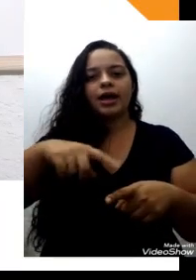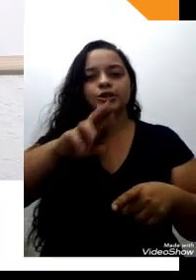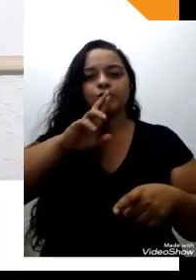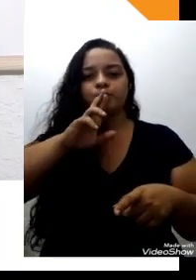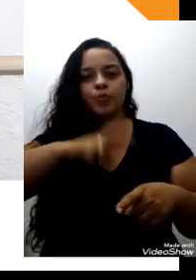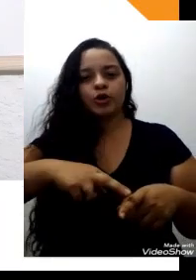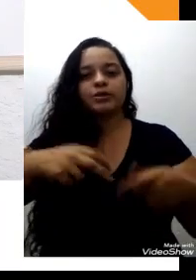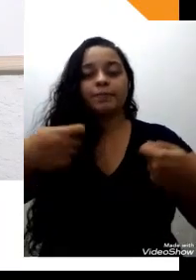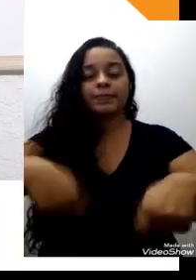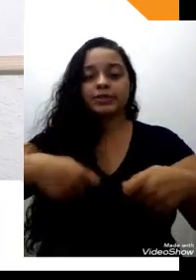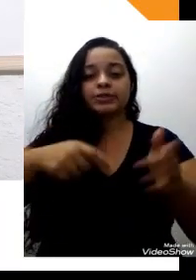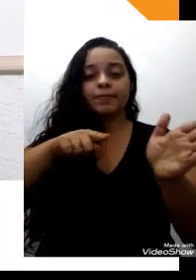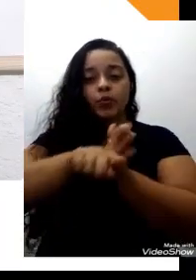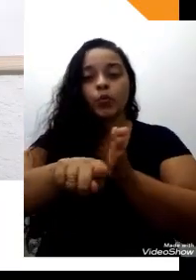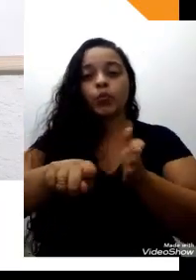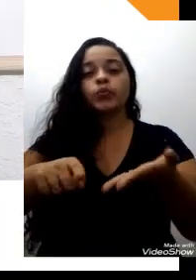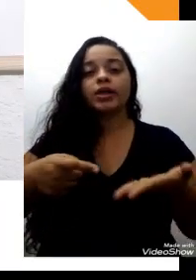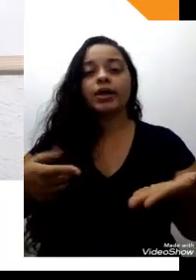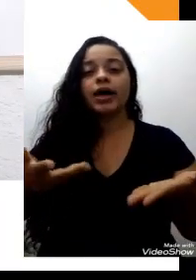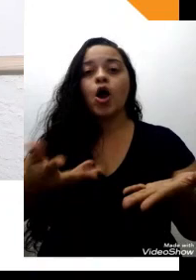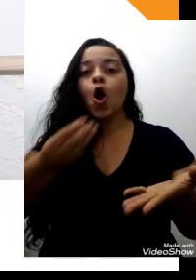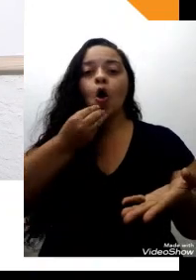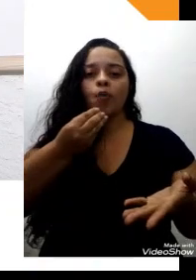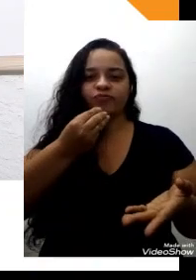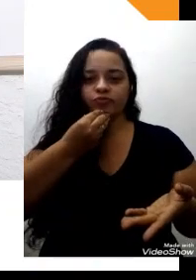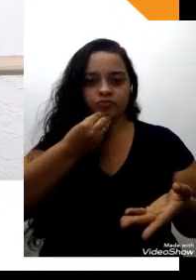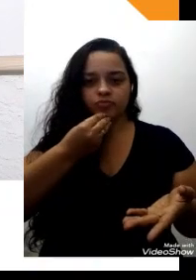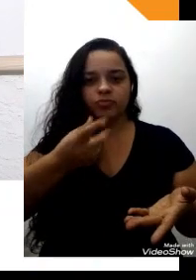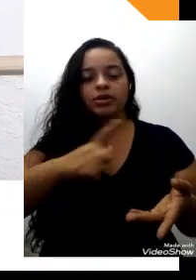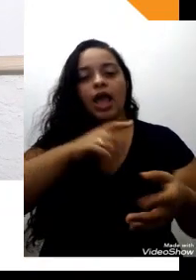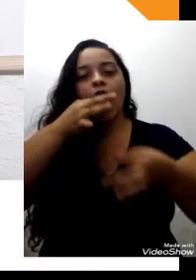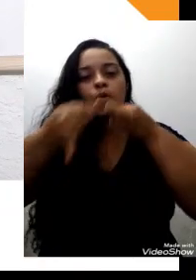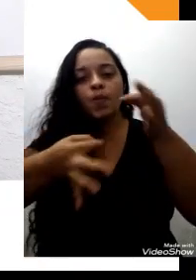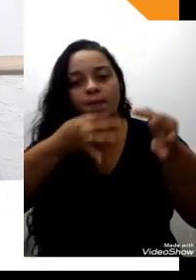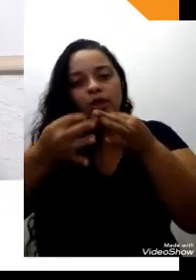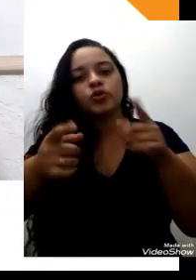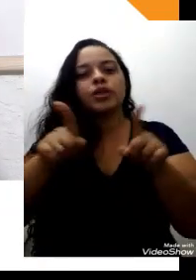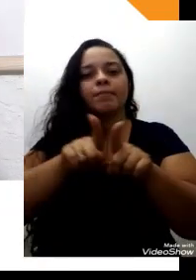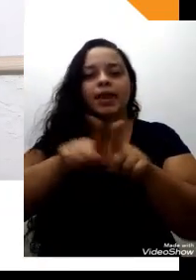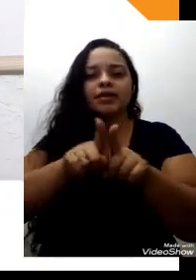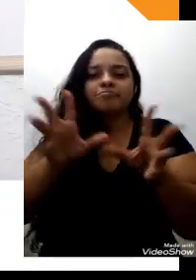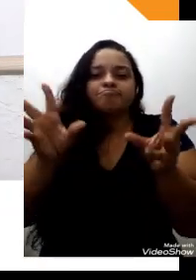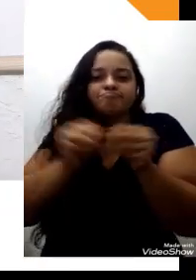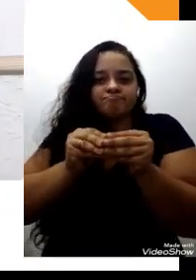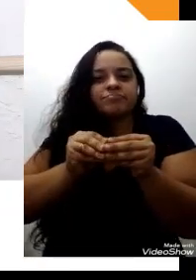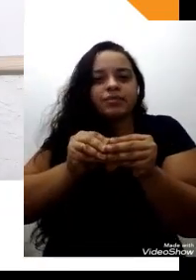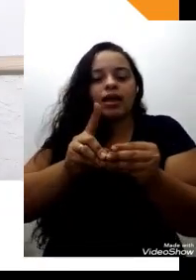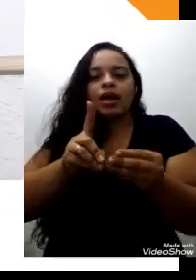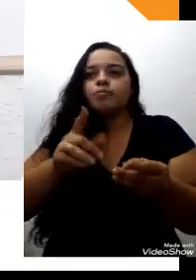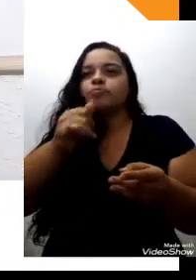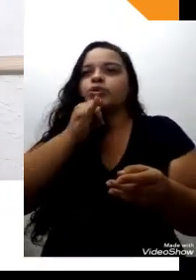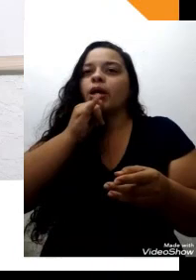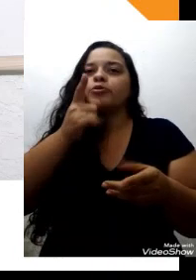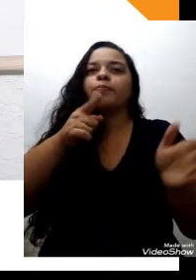que as respostas para essa pergunta sejam óbvias através dos argumentos e da síntese, ok? Ela não